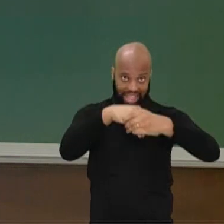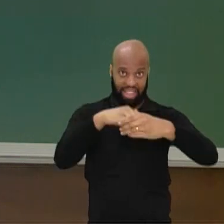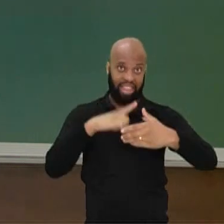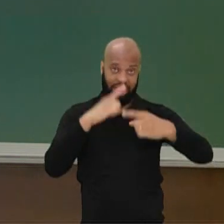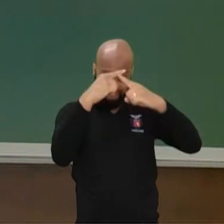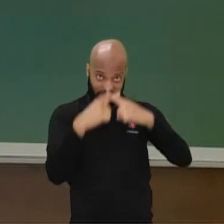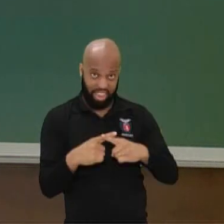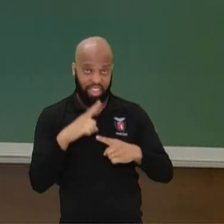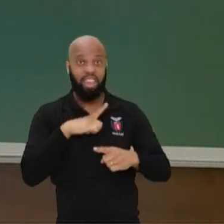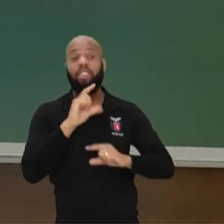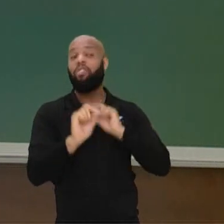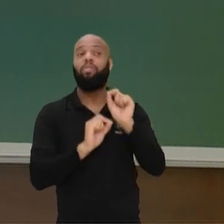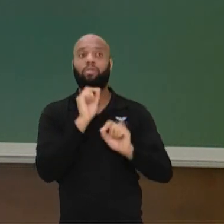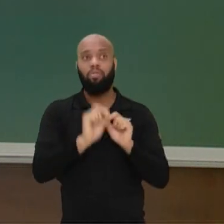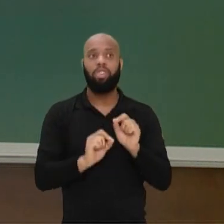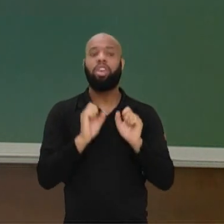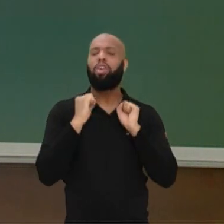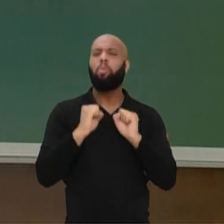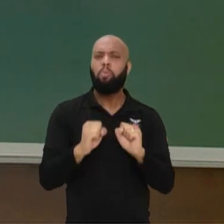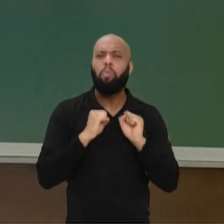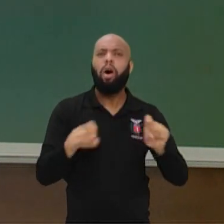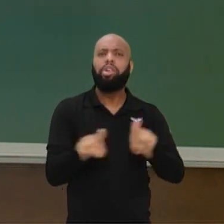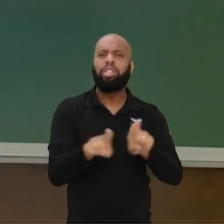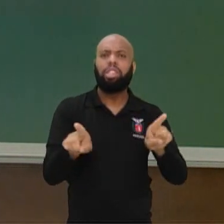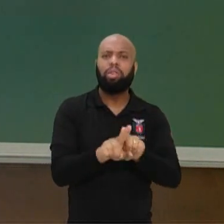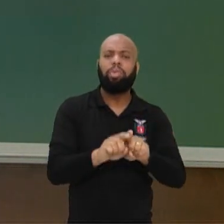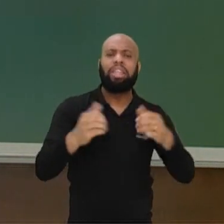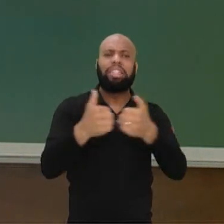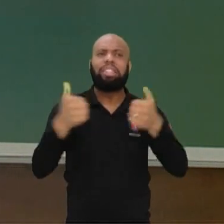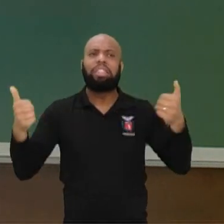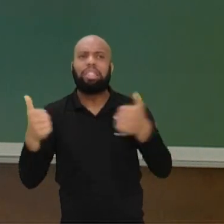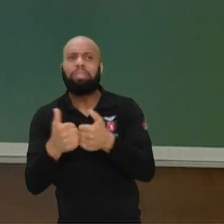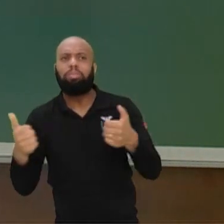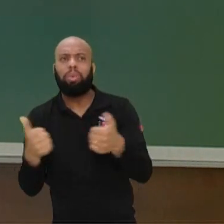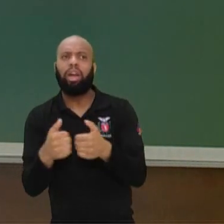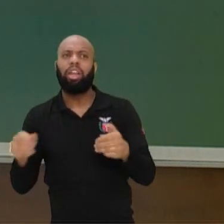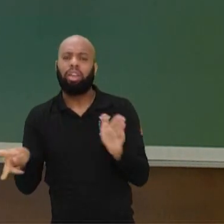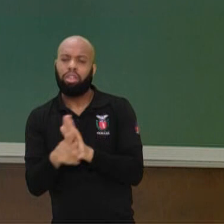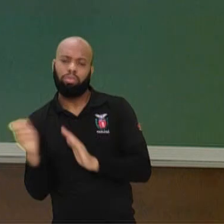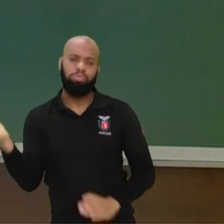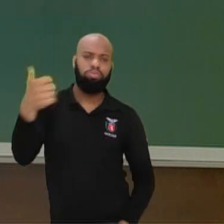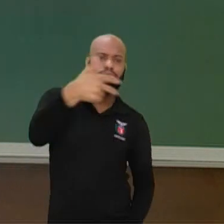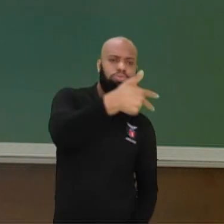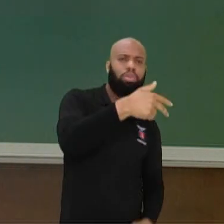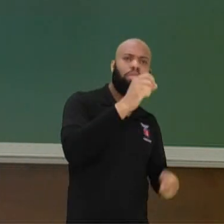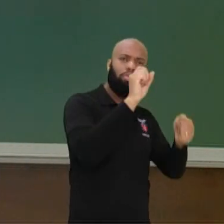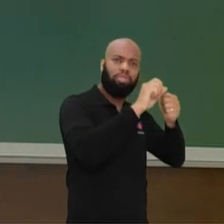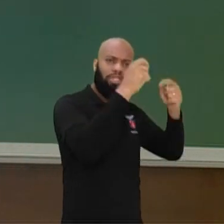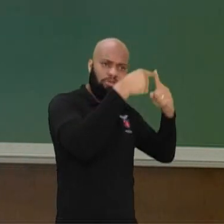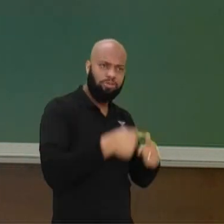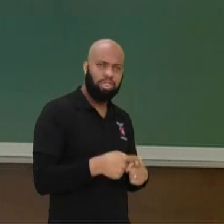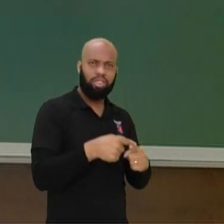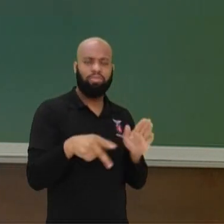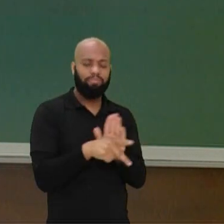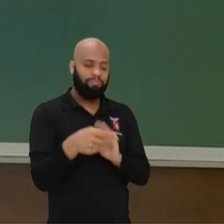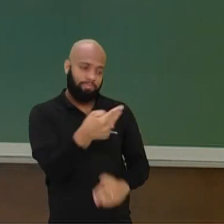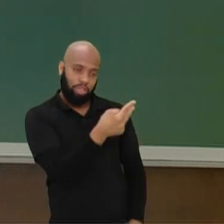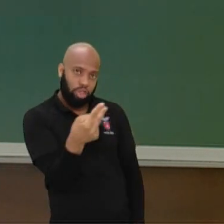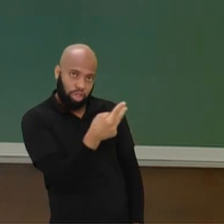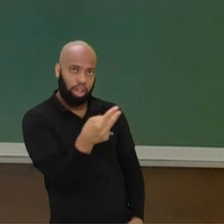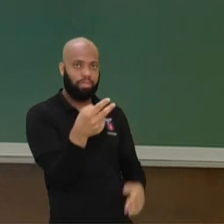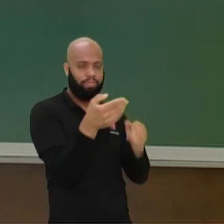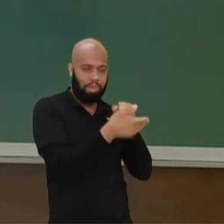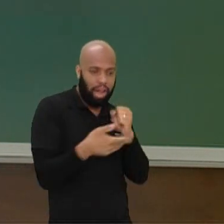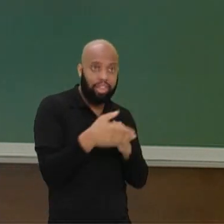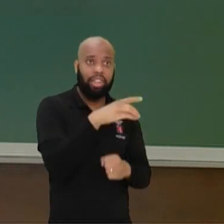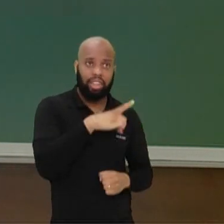uma multiplicação, eu posso distribuir esse expoente para cada um dos fatores da base. Um expoente